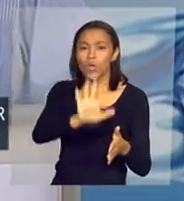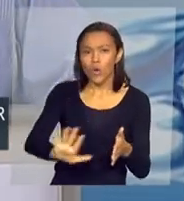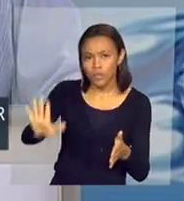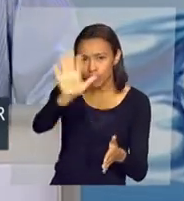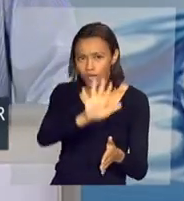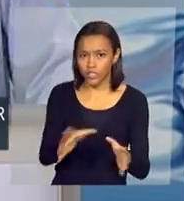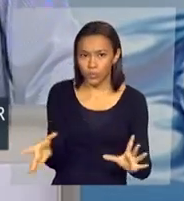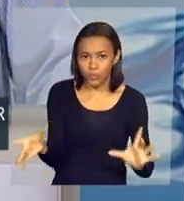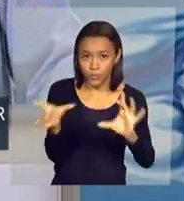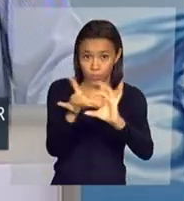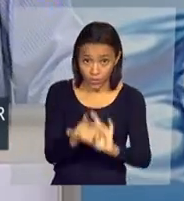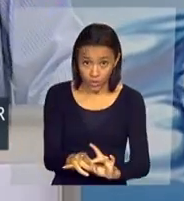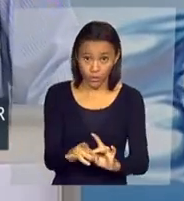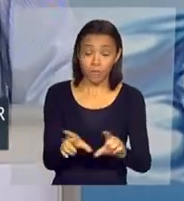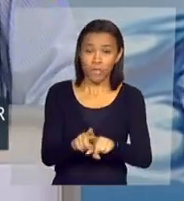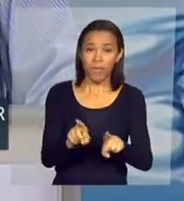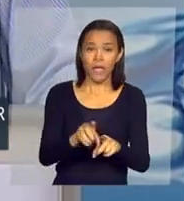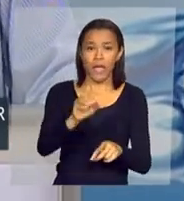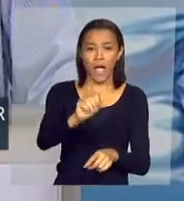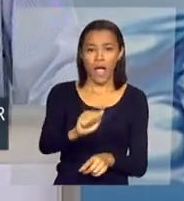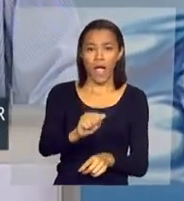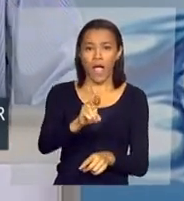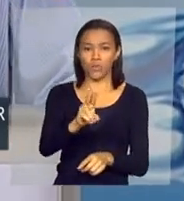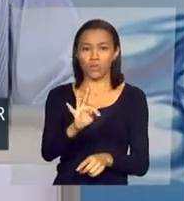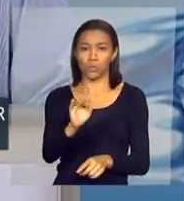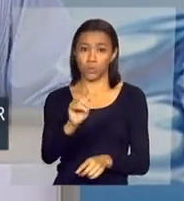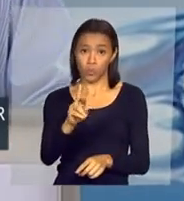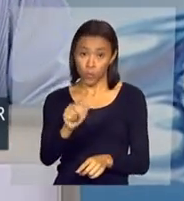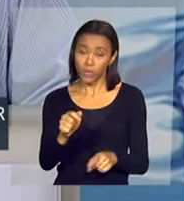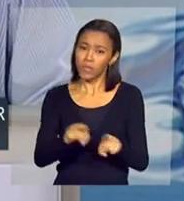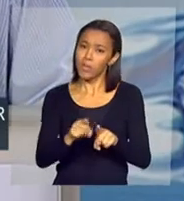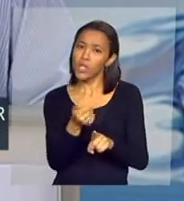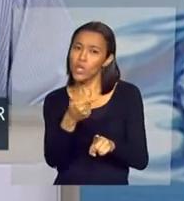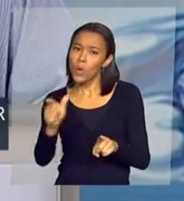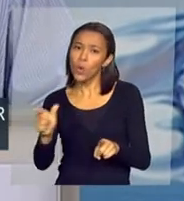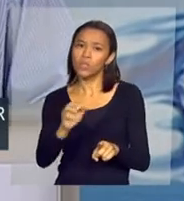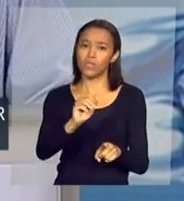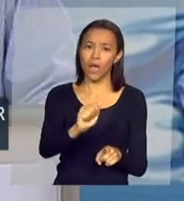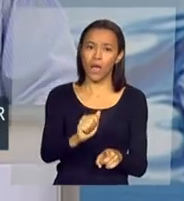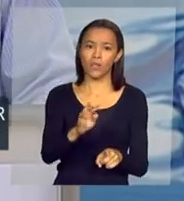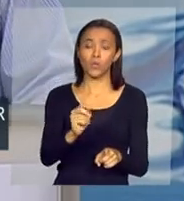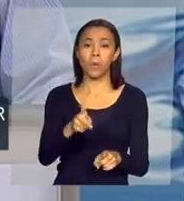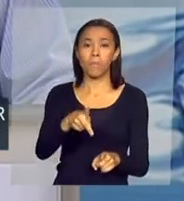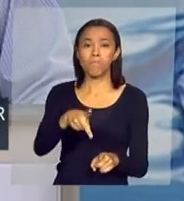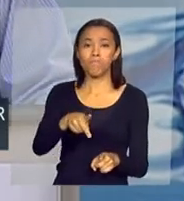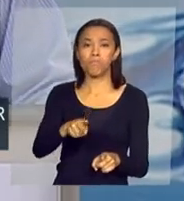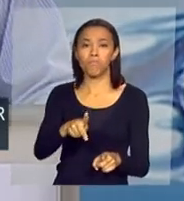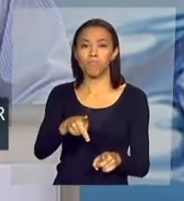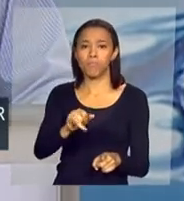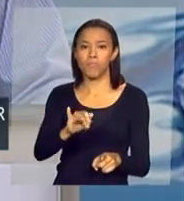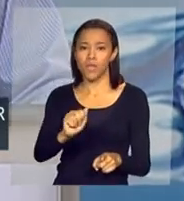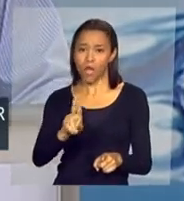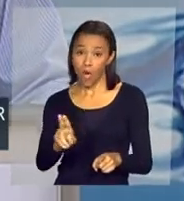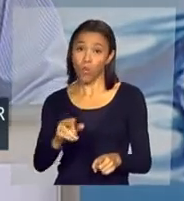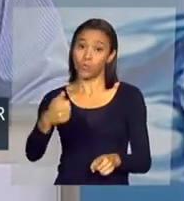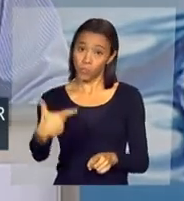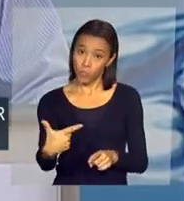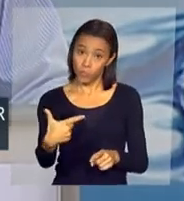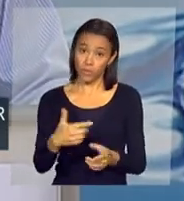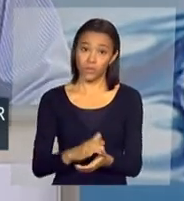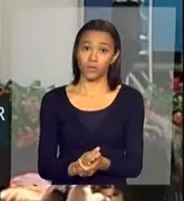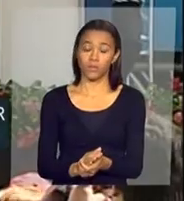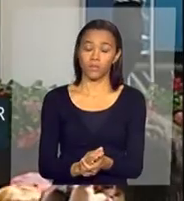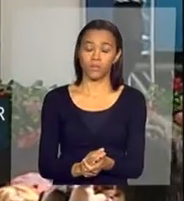da interligação das adutoras do Leste e Oeste e outras adutoras do Piau 2 de Bocaina, que vem